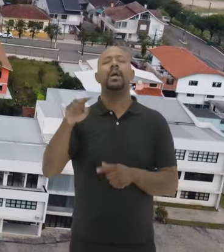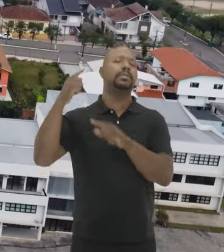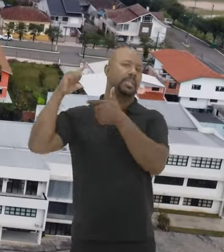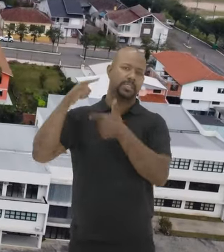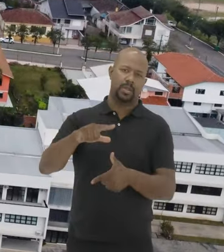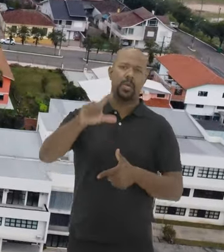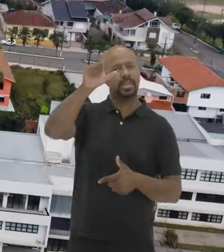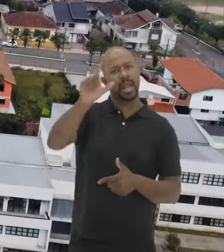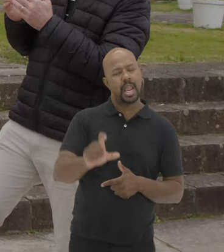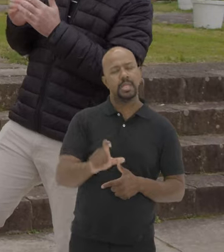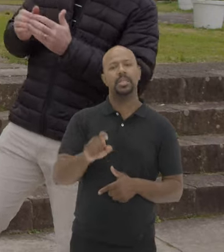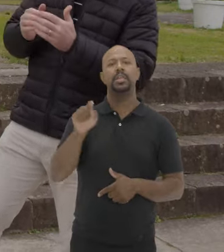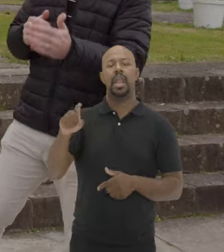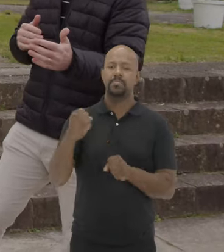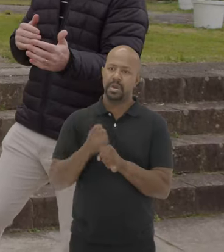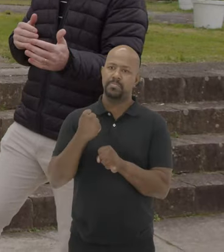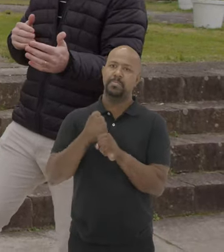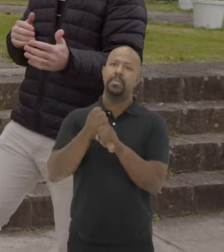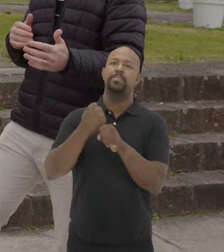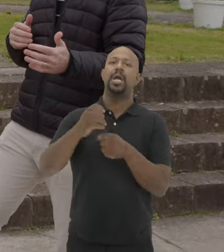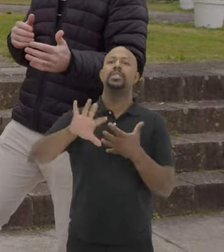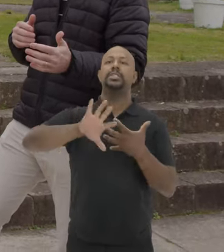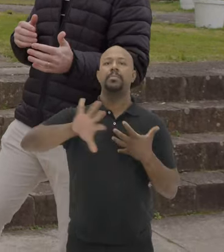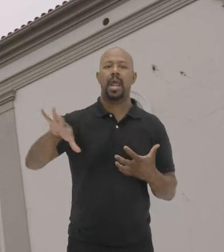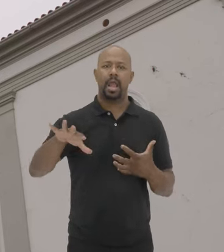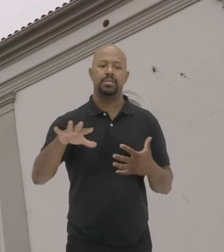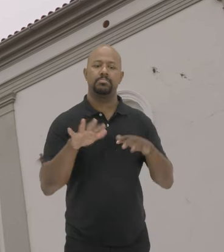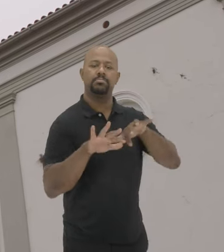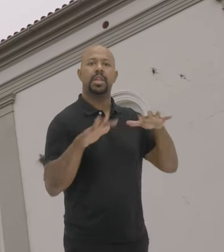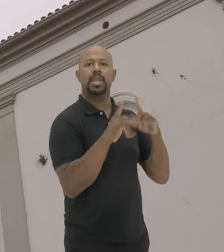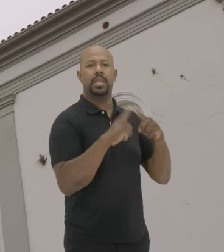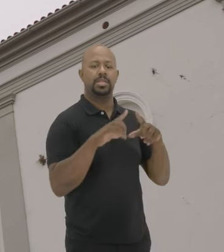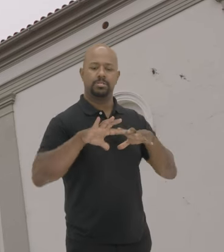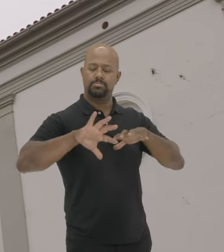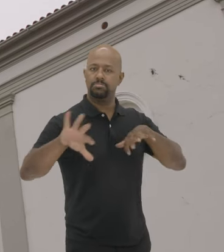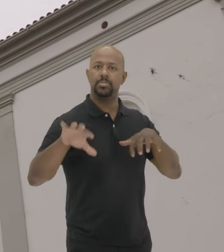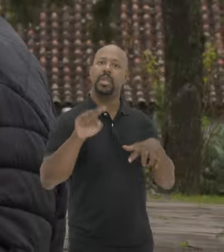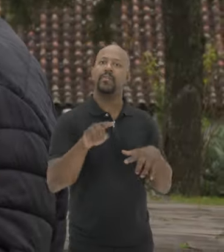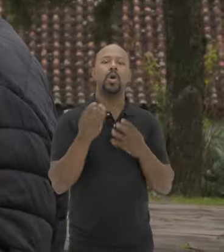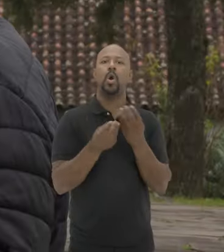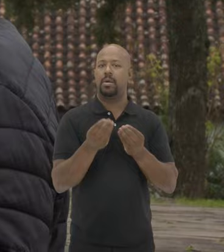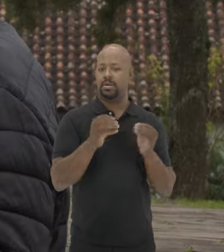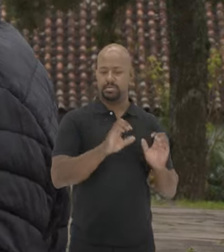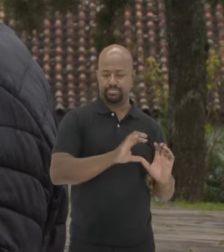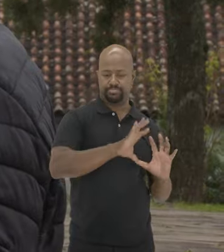tradição italiana, que é fazer a construção separada do corpo principal da igreja. O interessante foi a